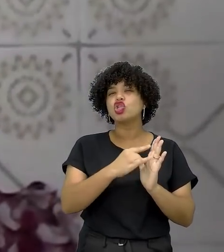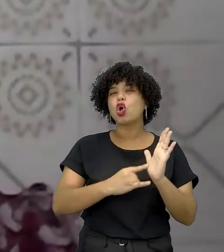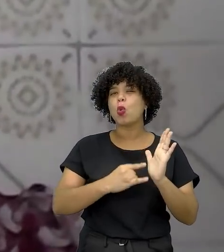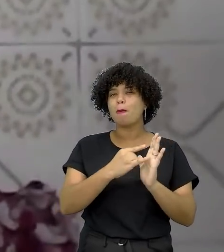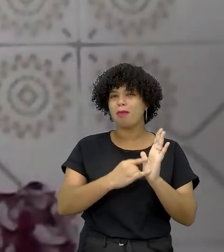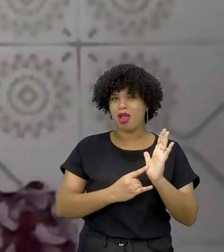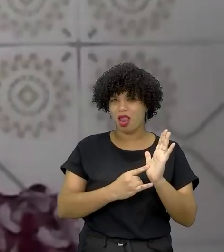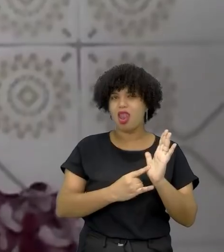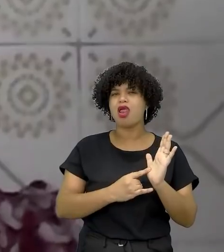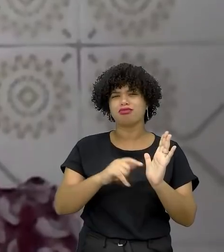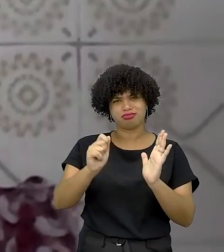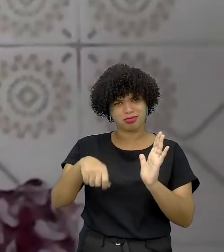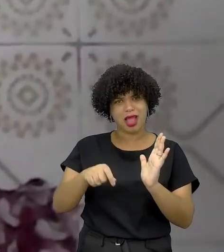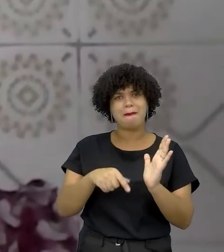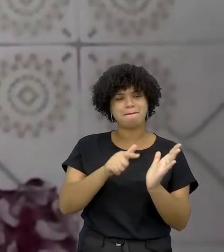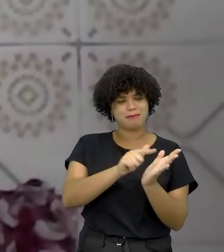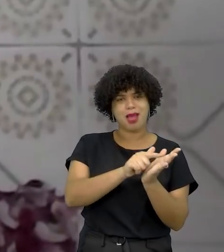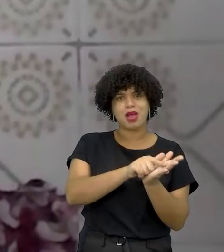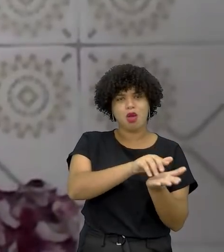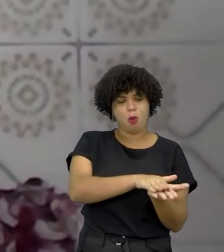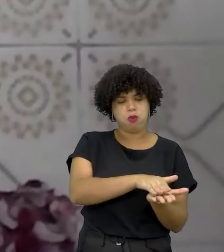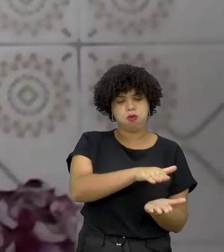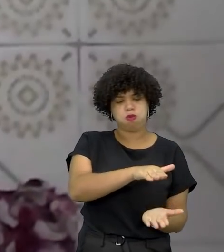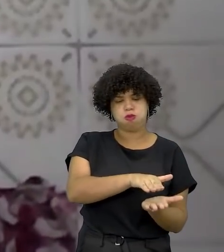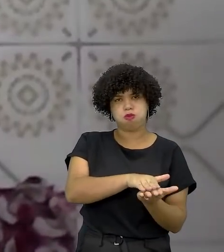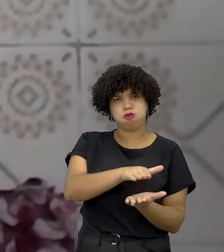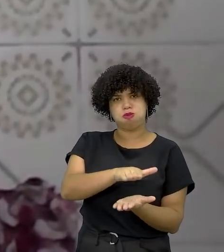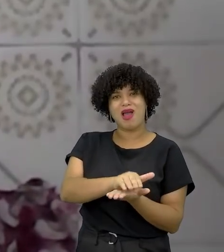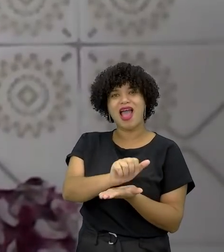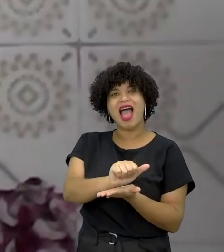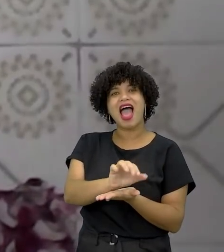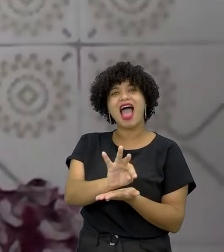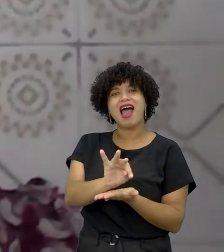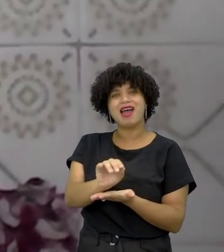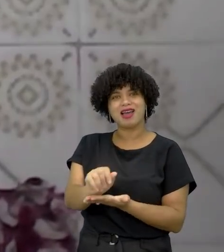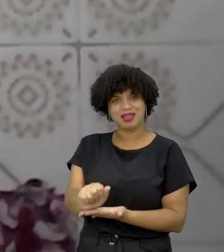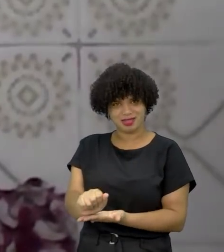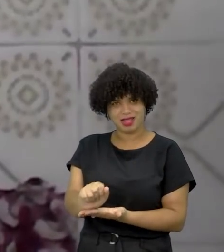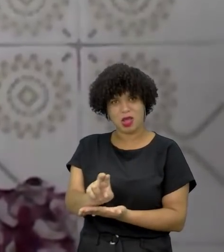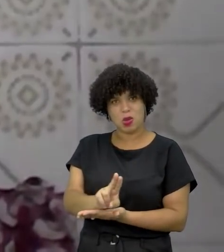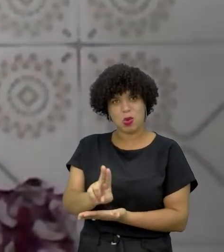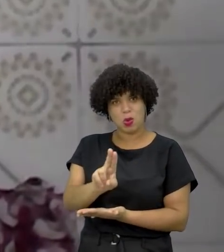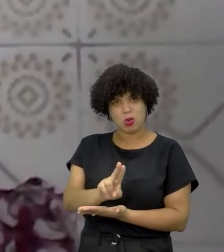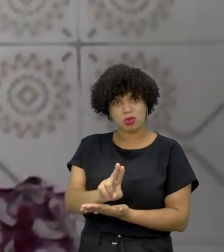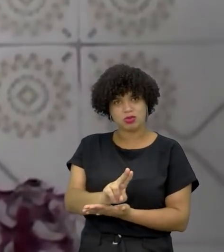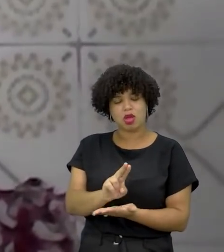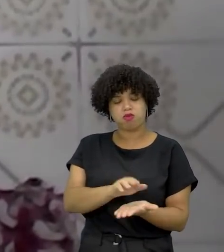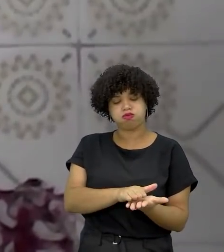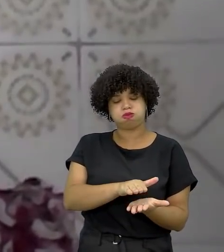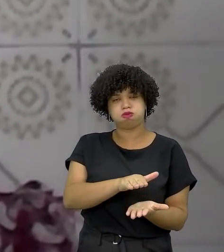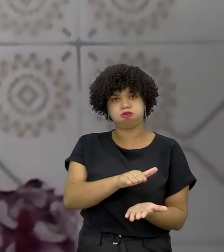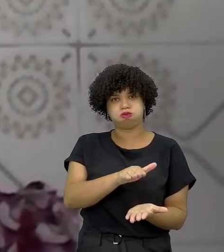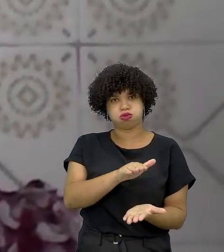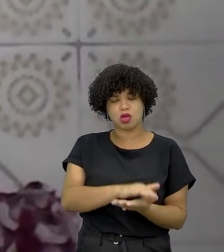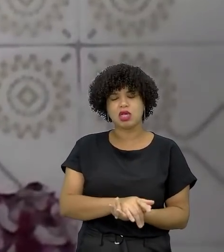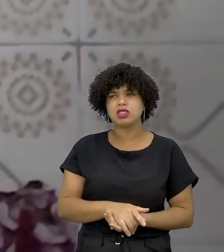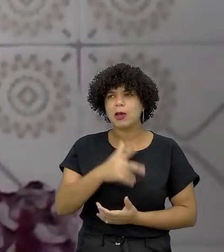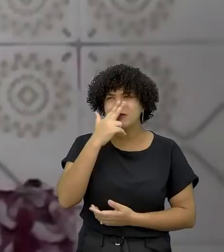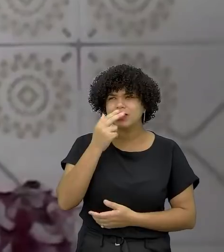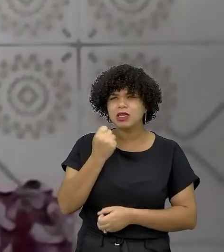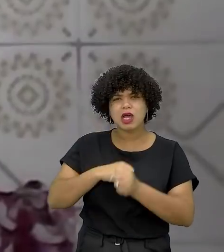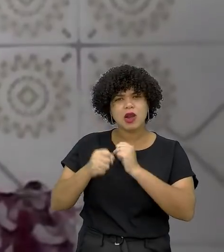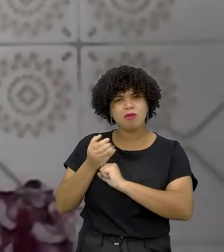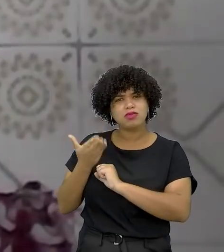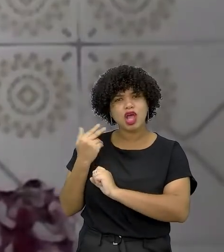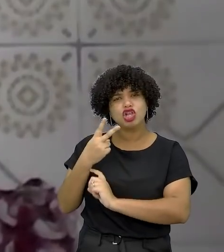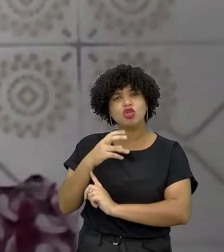hora do planejamento, né? Vocês tinham as atas do ano passado, né, de 2021, dos resultados finais do